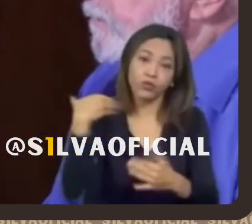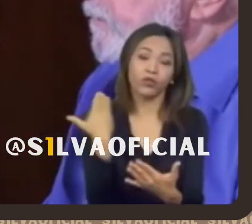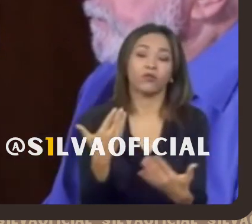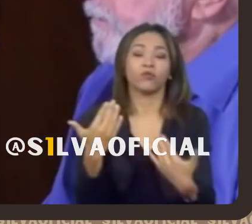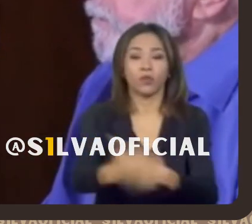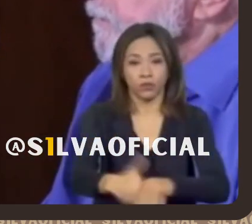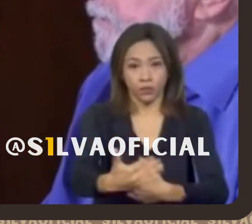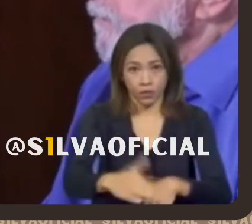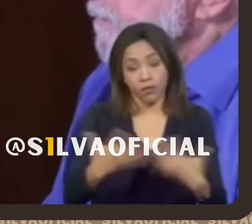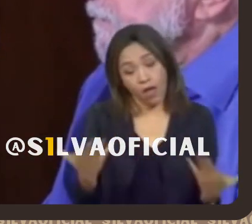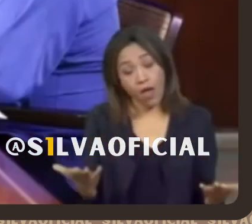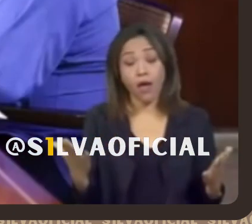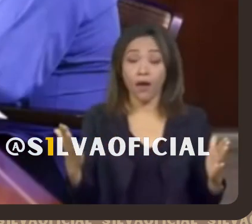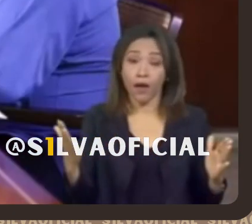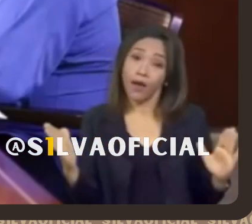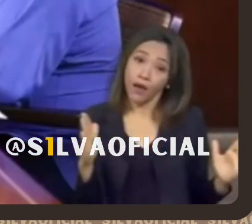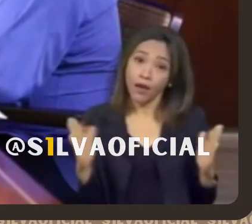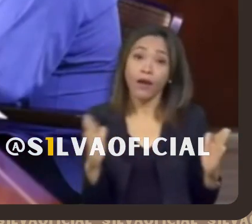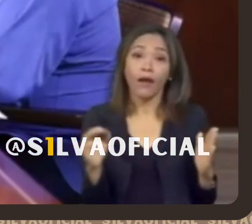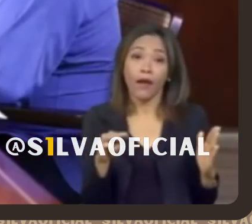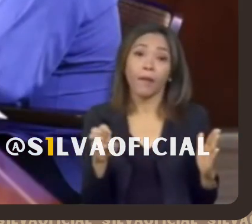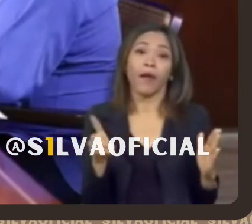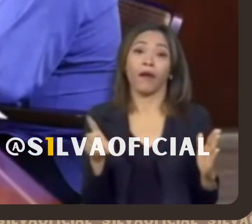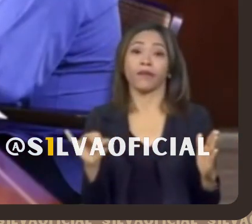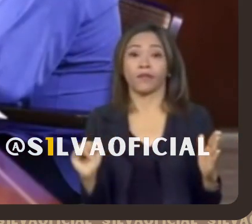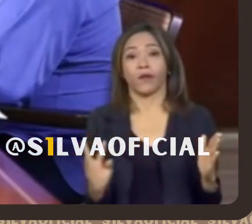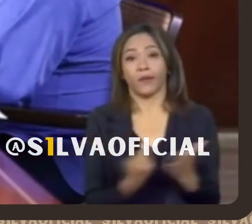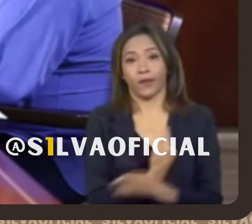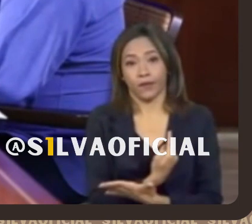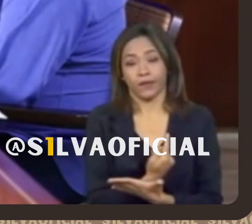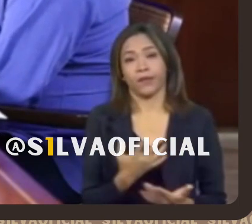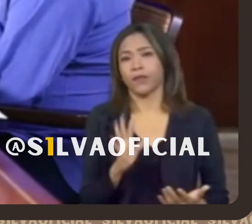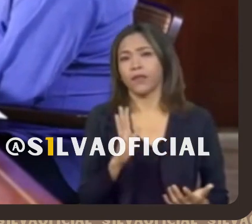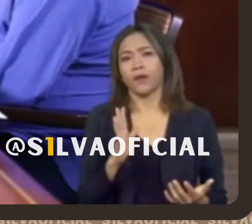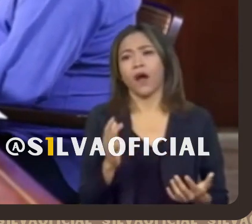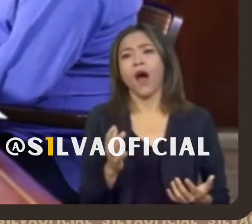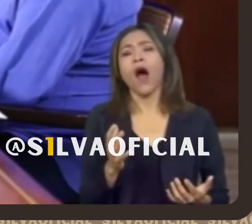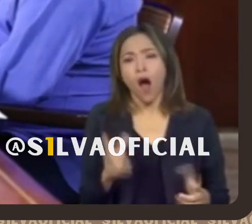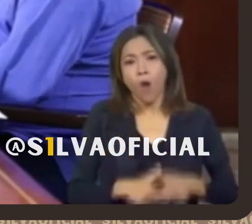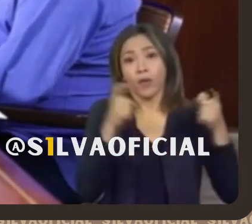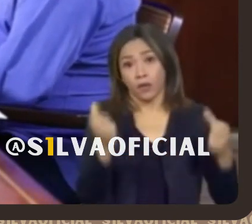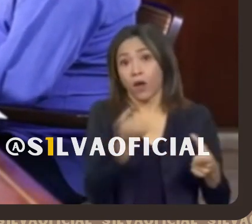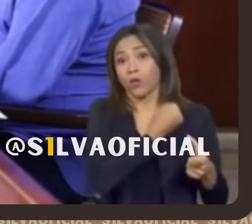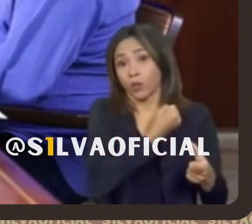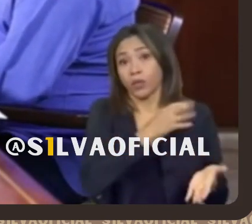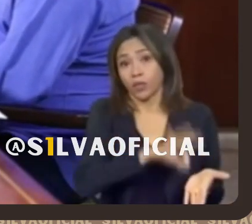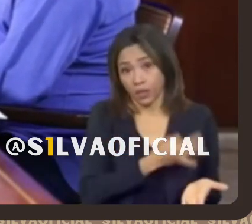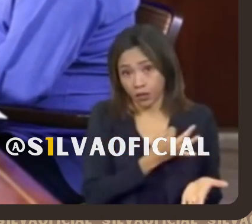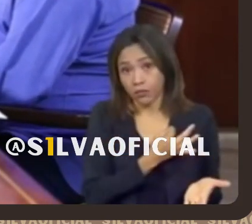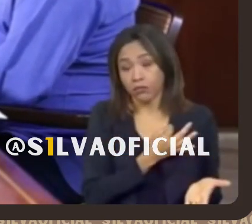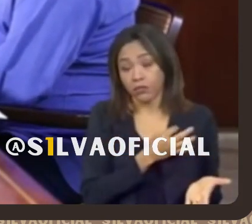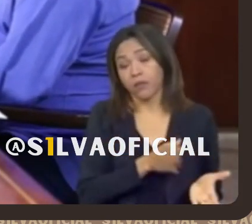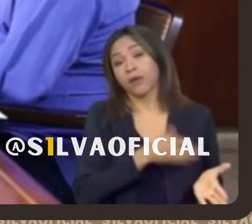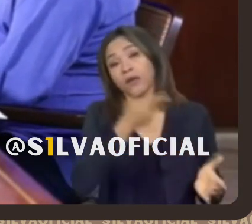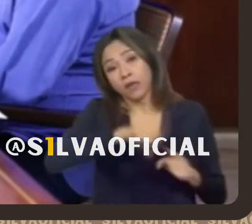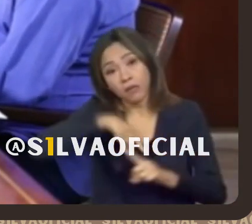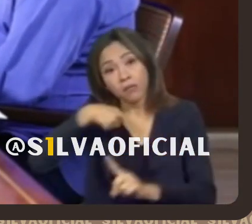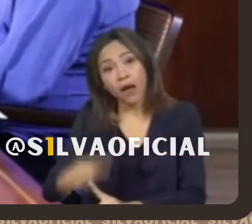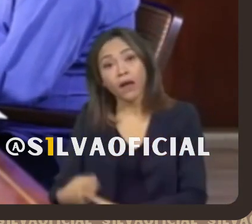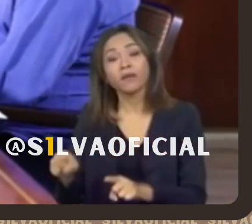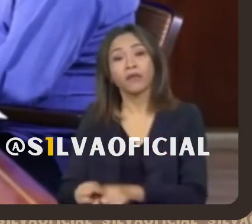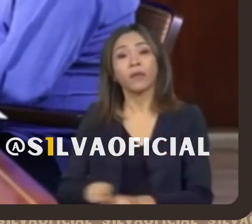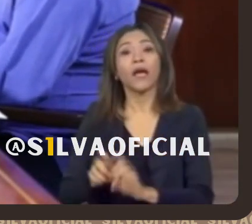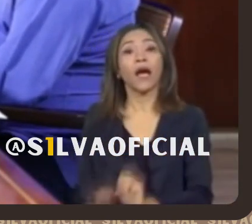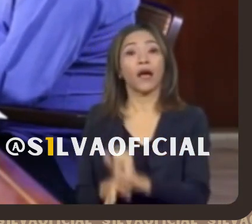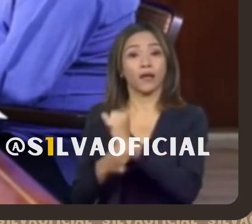né para garantir a a não só aumentar o número de inscritos no ENEM mas também garantir que as pessoas façam